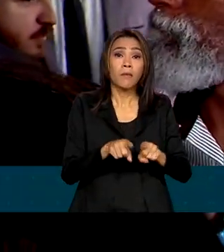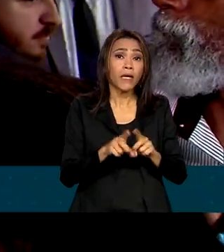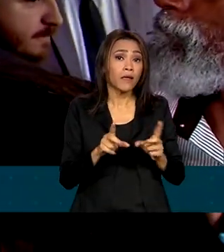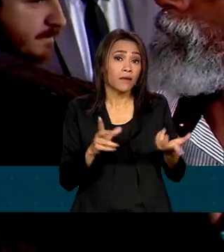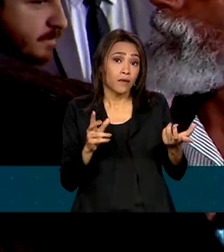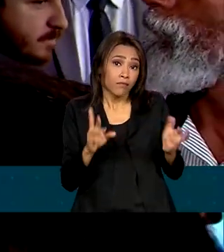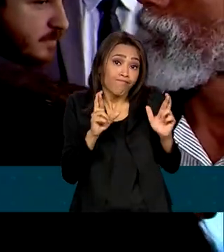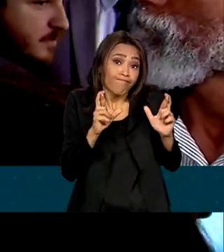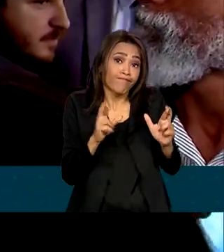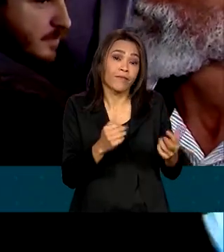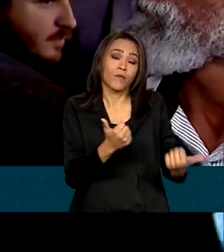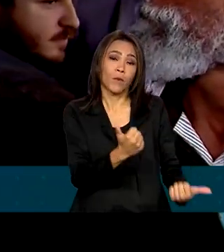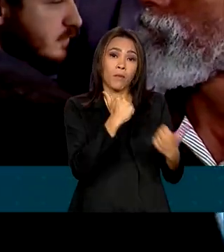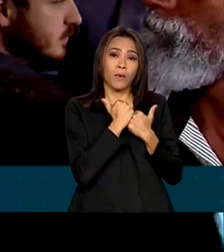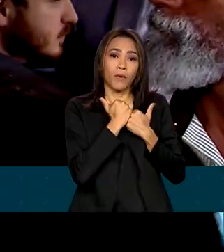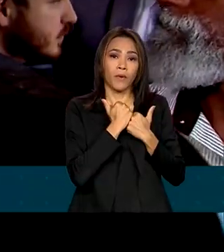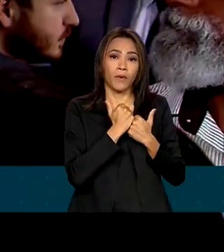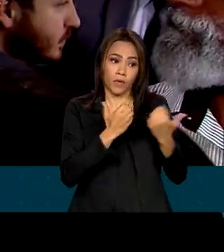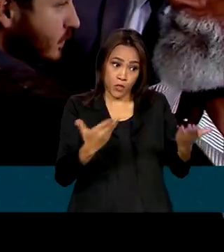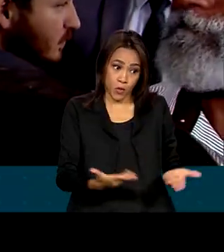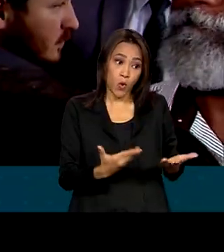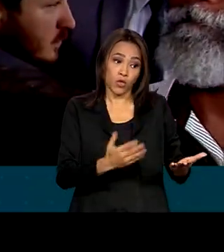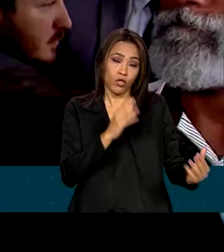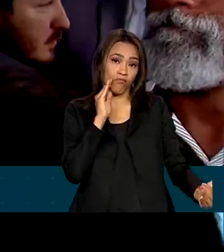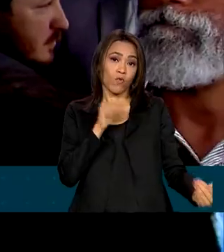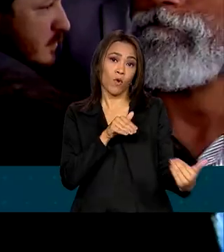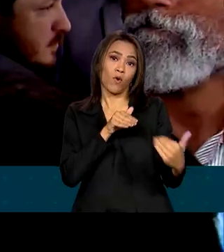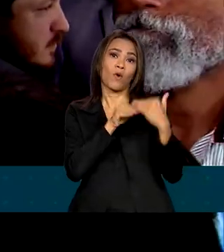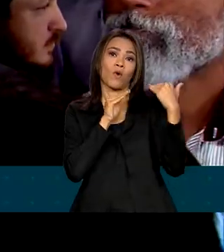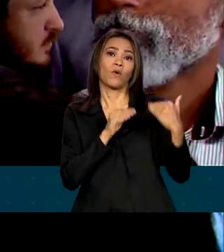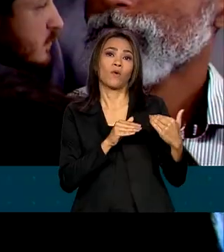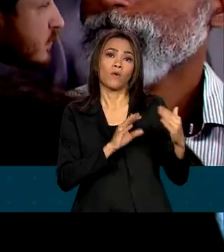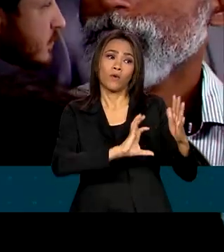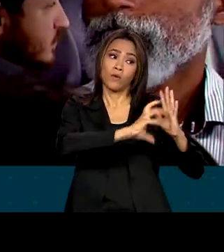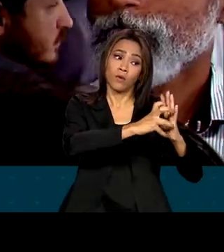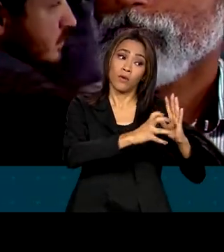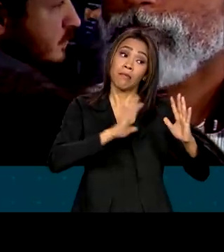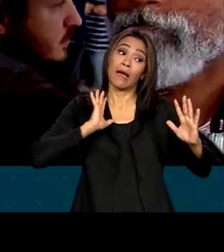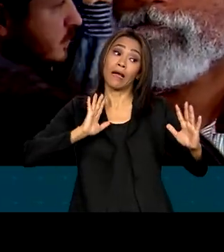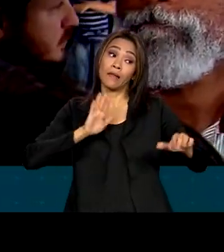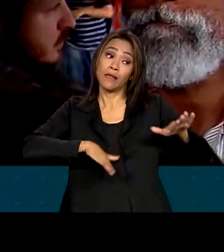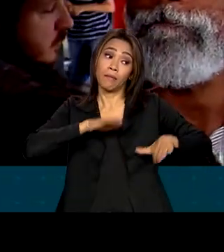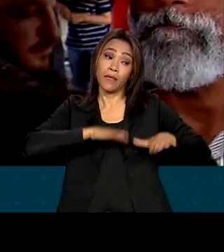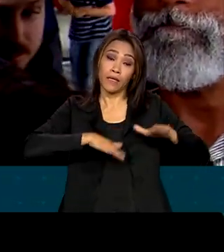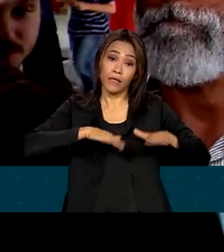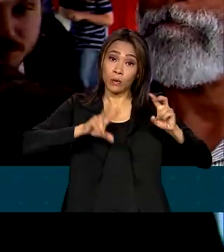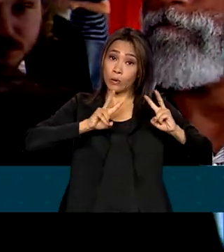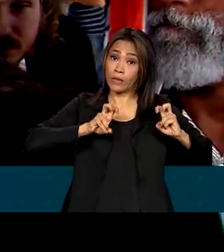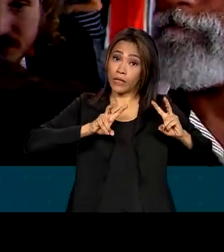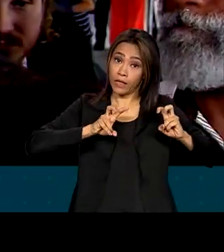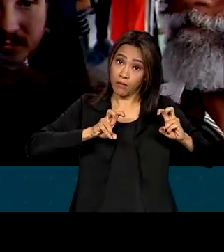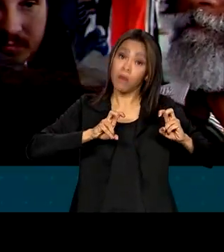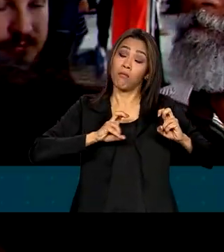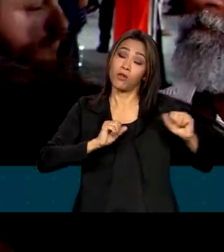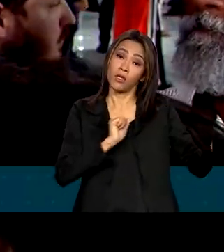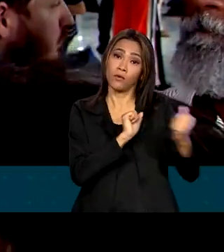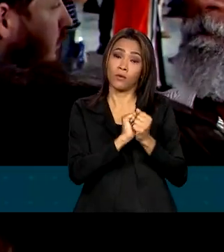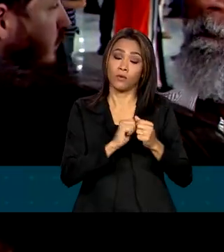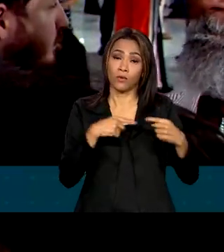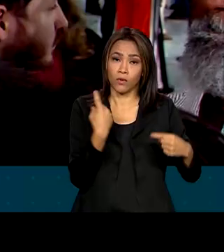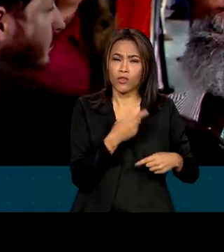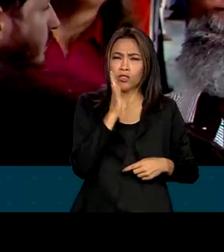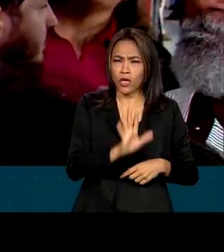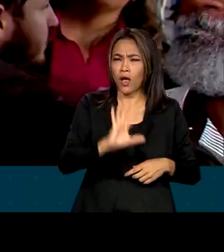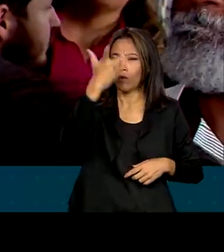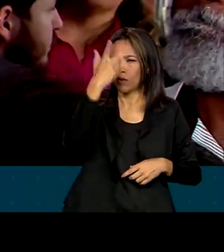de partidos que hoje se declaram oposição, mas que, dependendo dos temas, podem votar junto conosco. Já aconteceu isso na